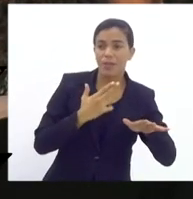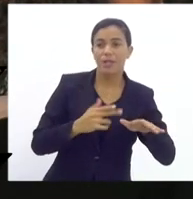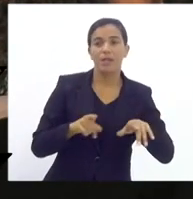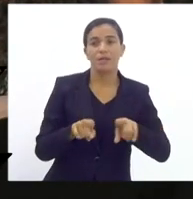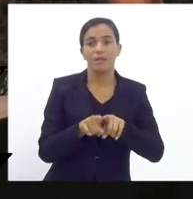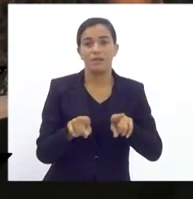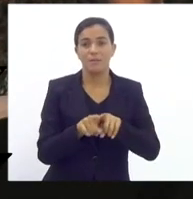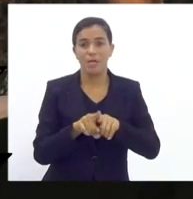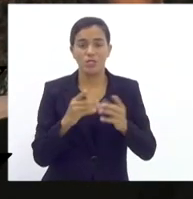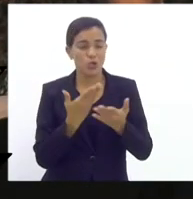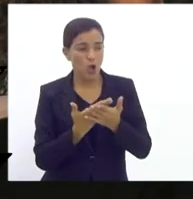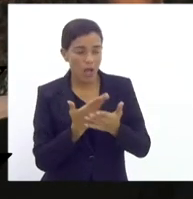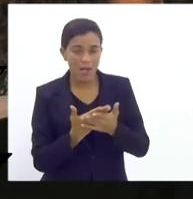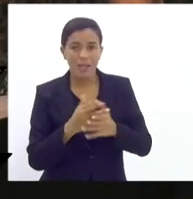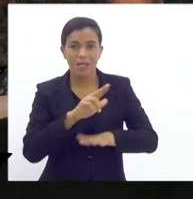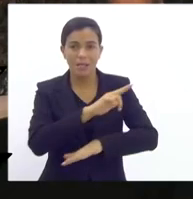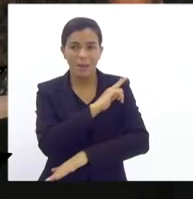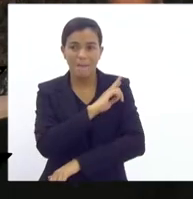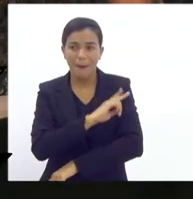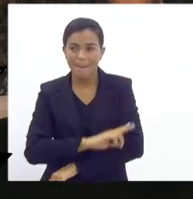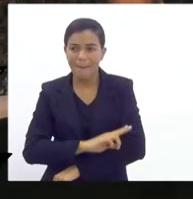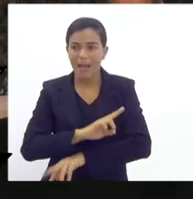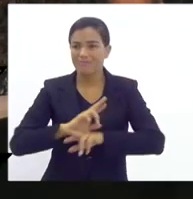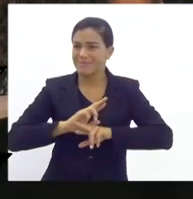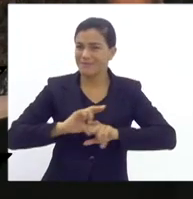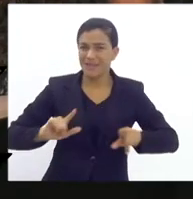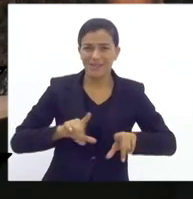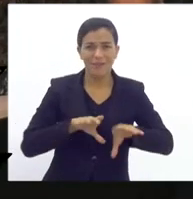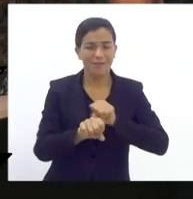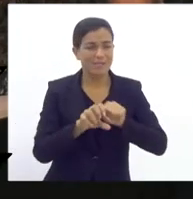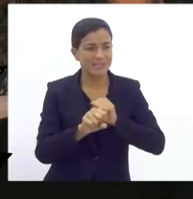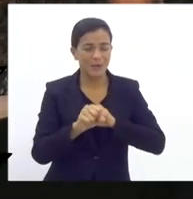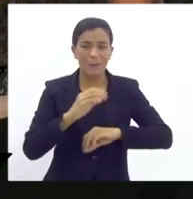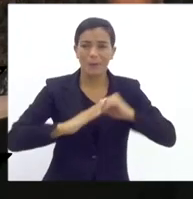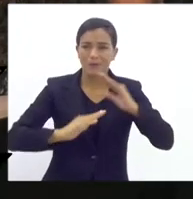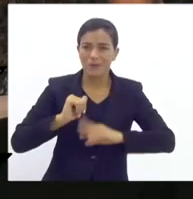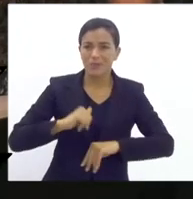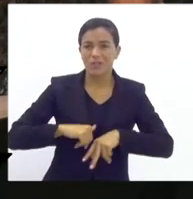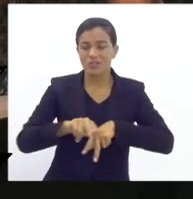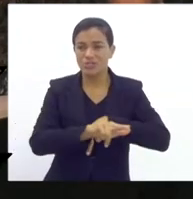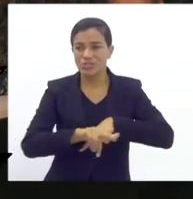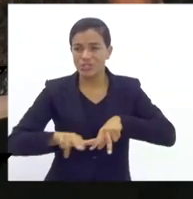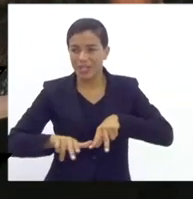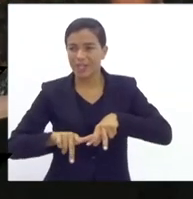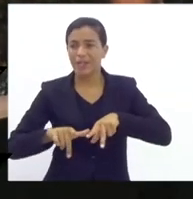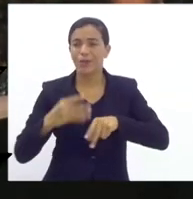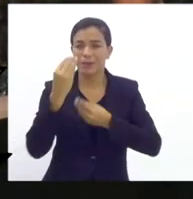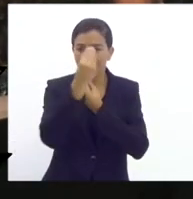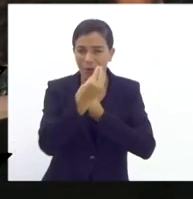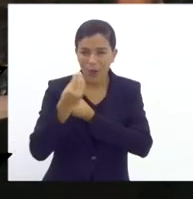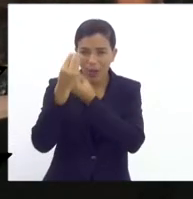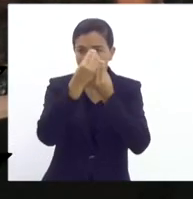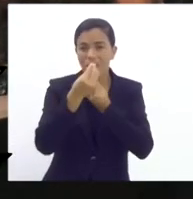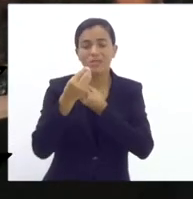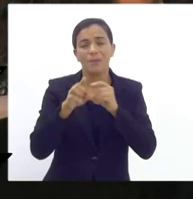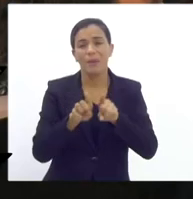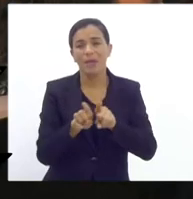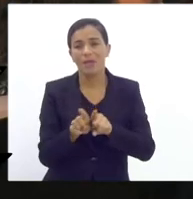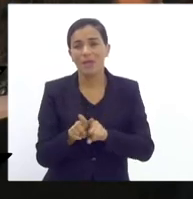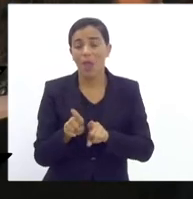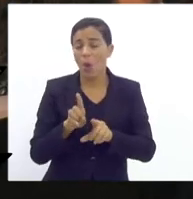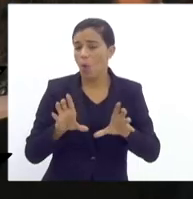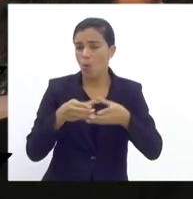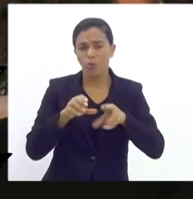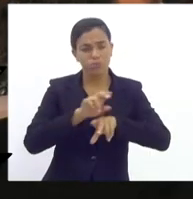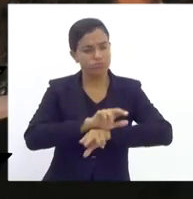níveis de escolaridades diferentes com informações profissionais questões de gênero orientação sexual então é um grupo muito diverso